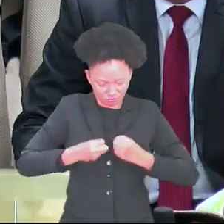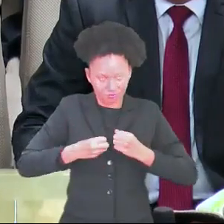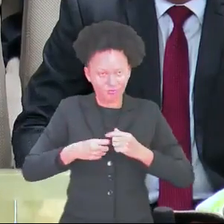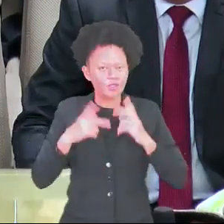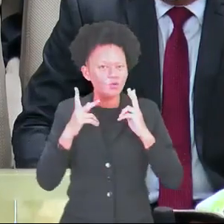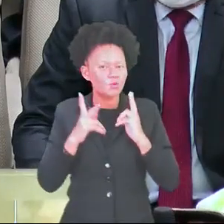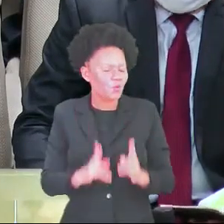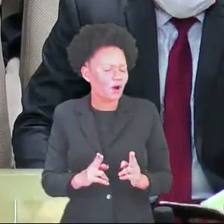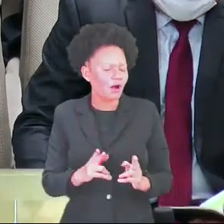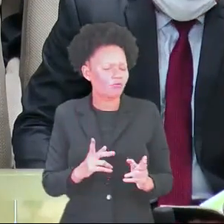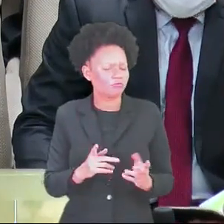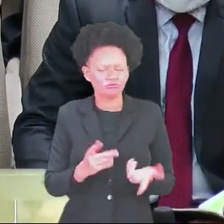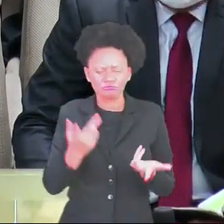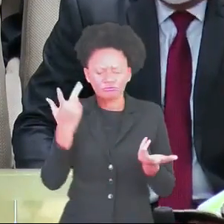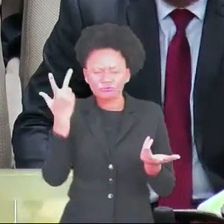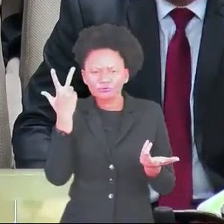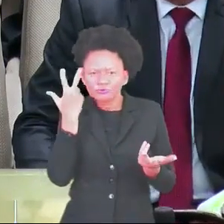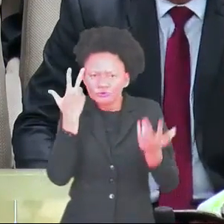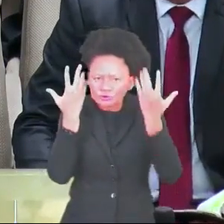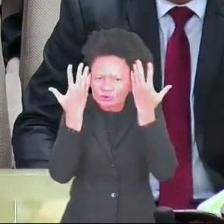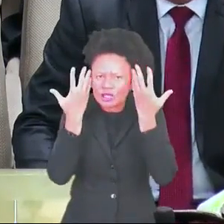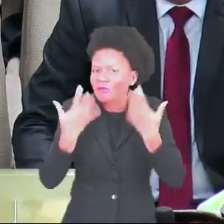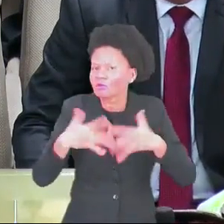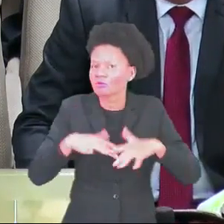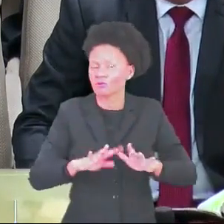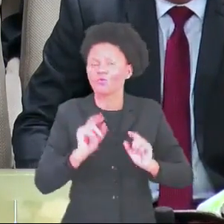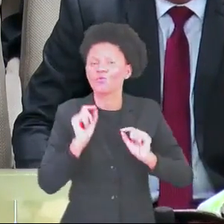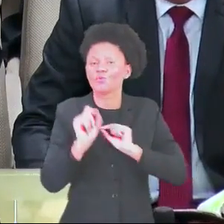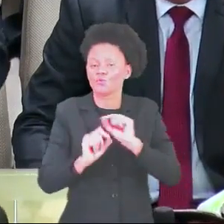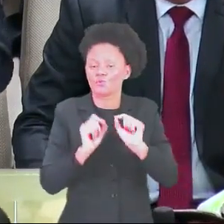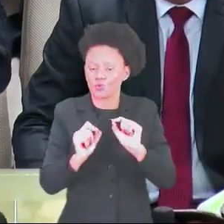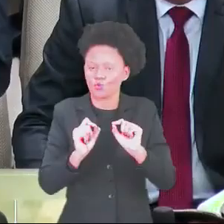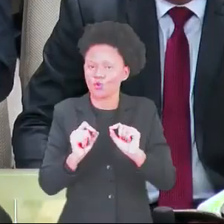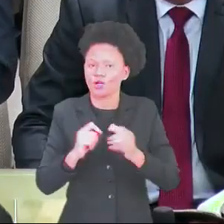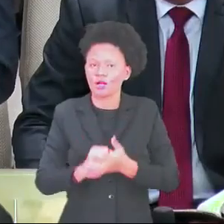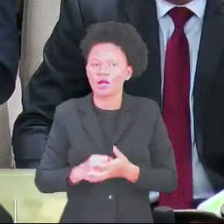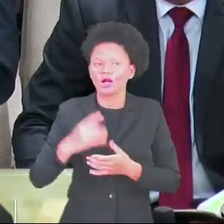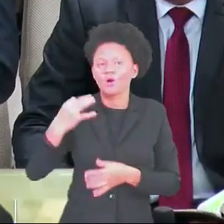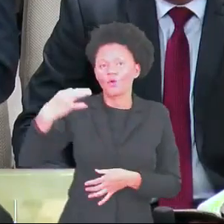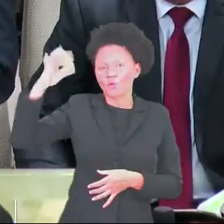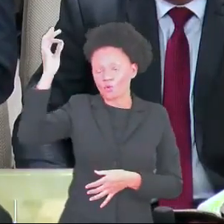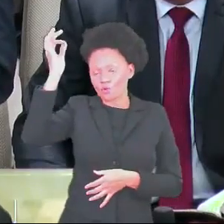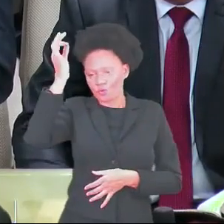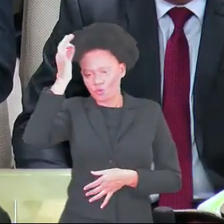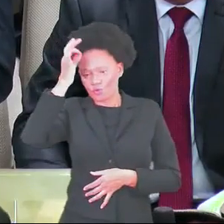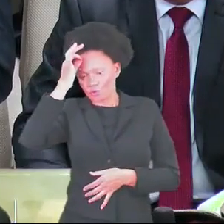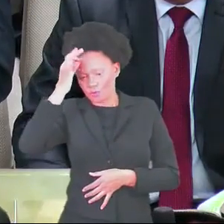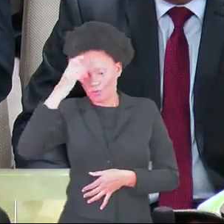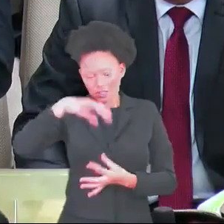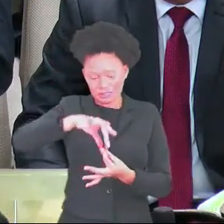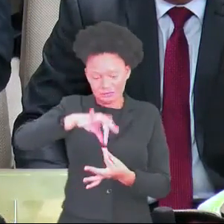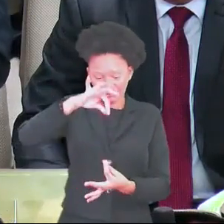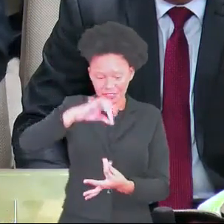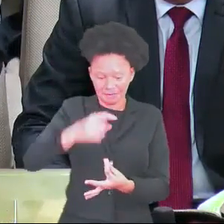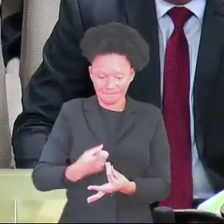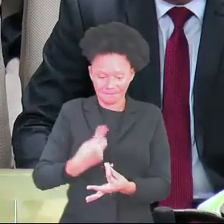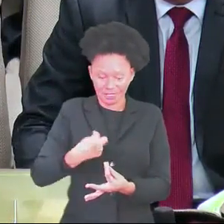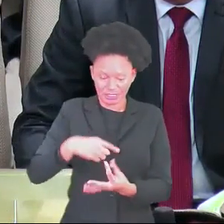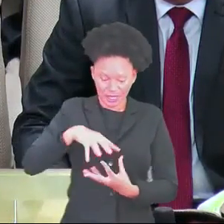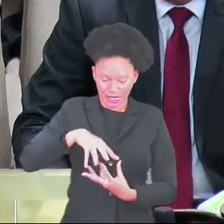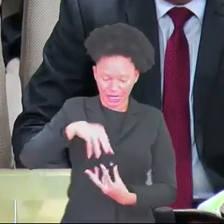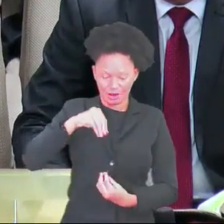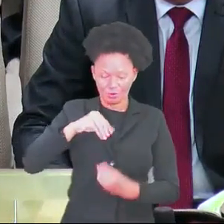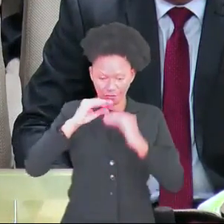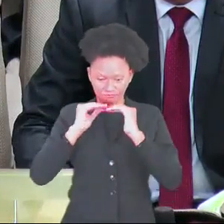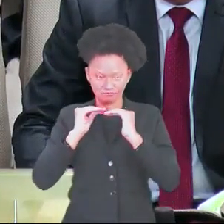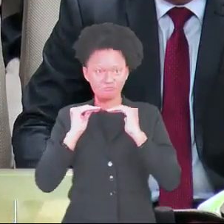ser natural que o espírito mandasse comando para a alma e a alma pudesse